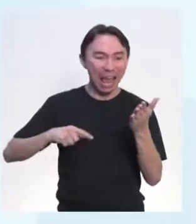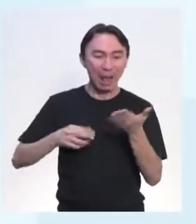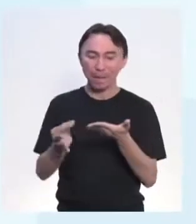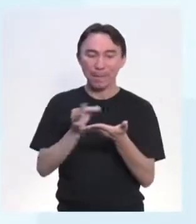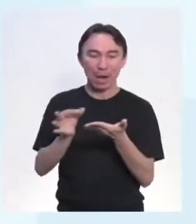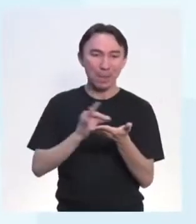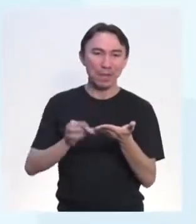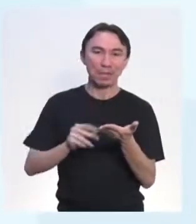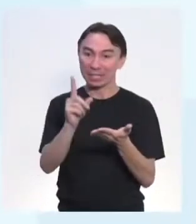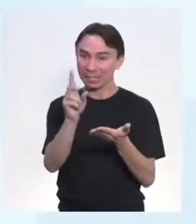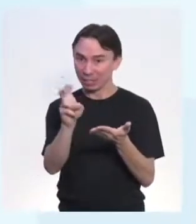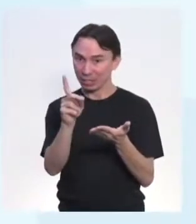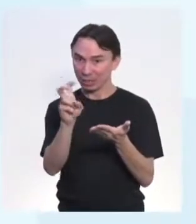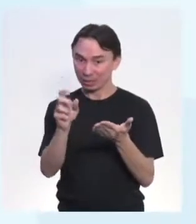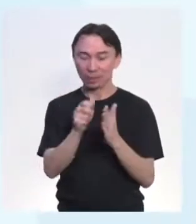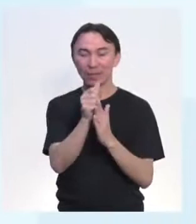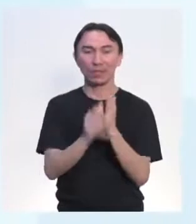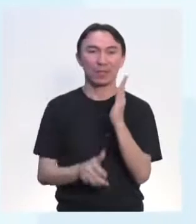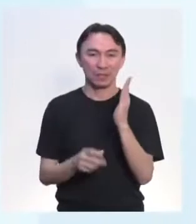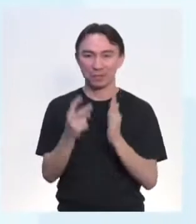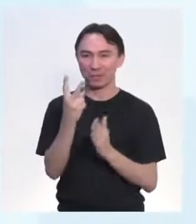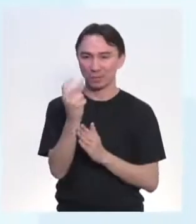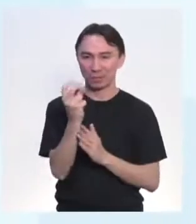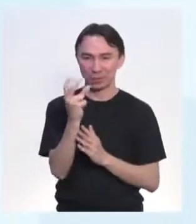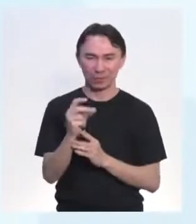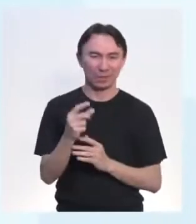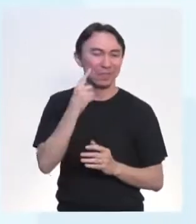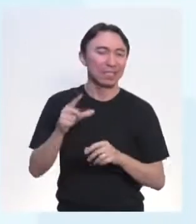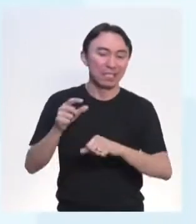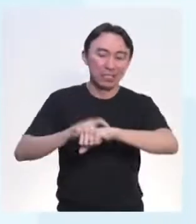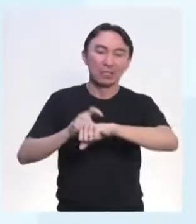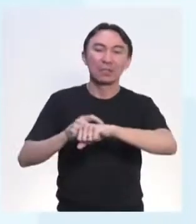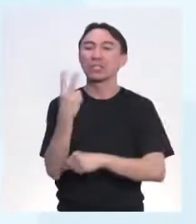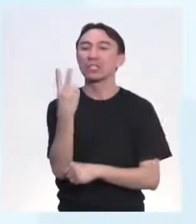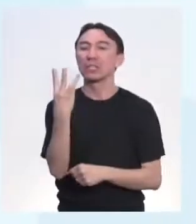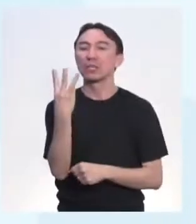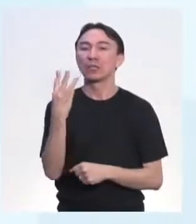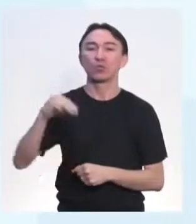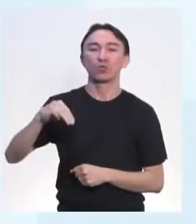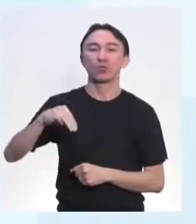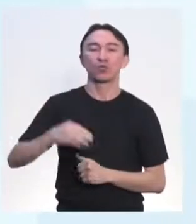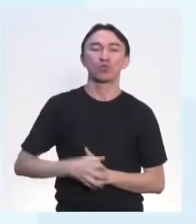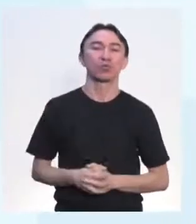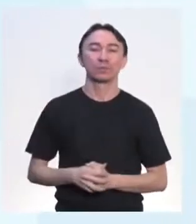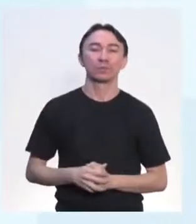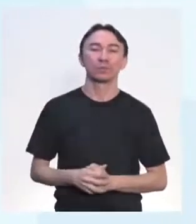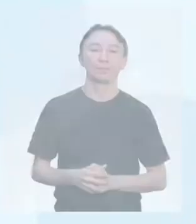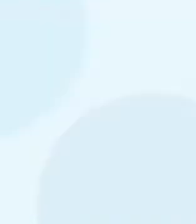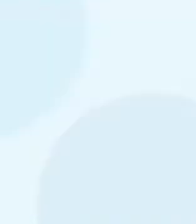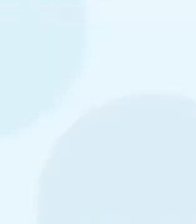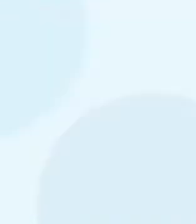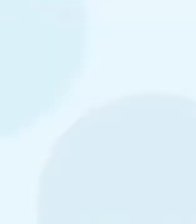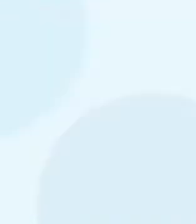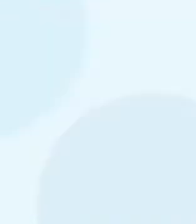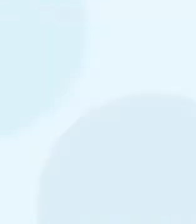da atividade, tá bom? Então, eles têm 3 minutos para fazer. Boa sorte. Boa sorte.